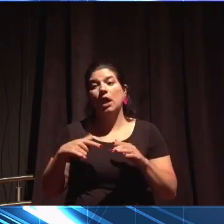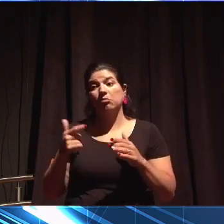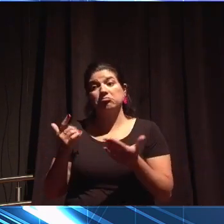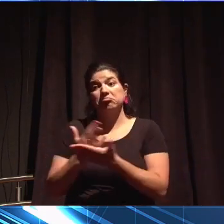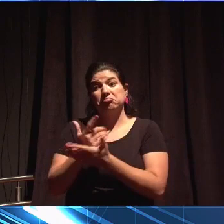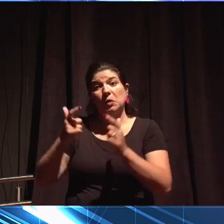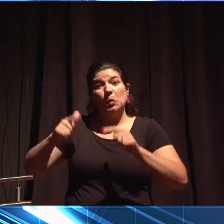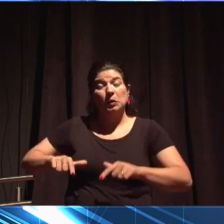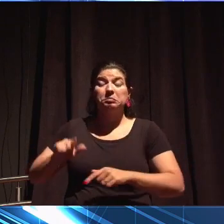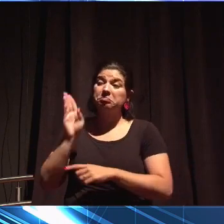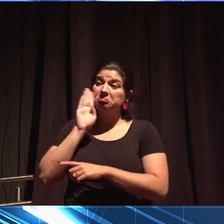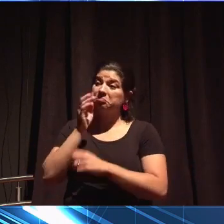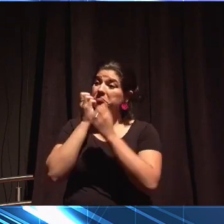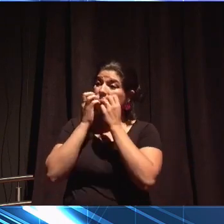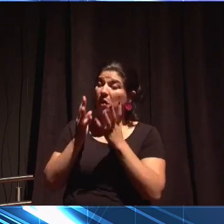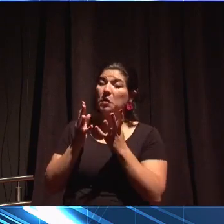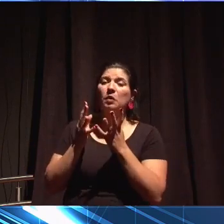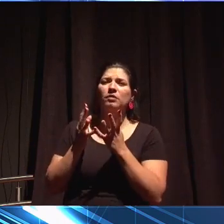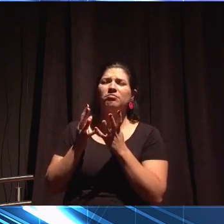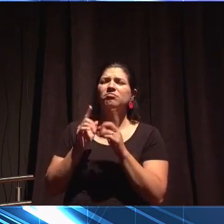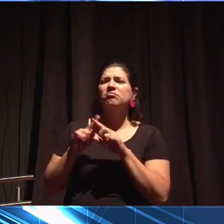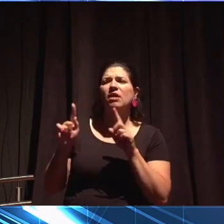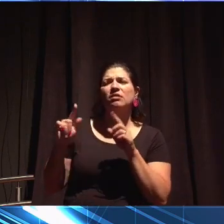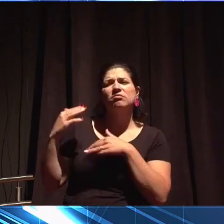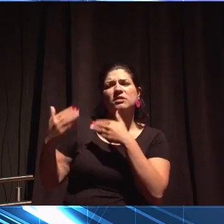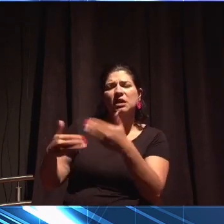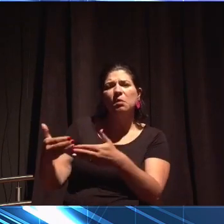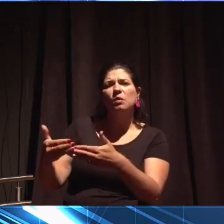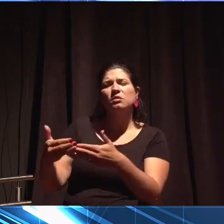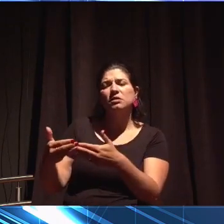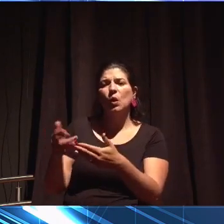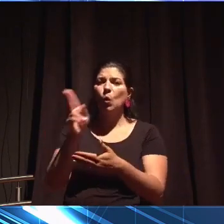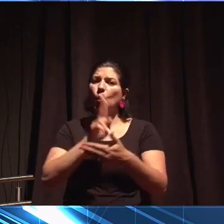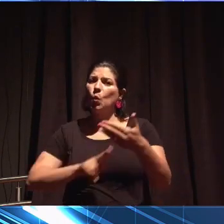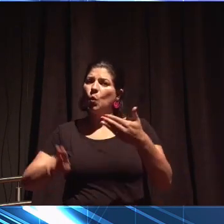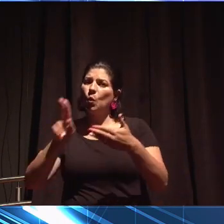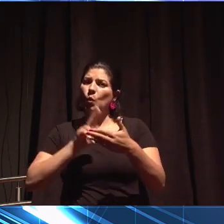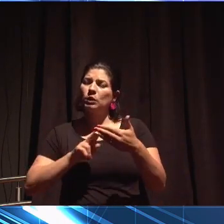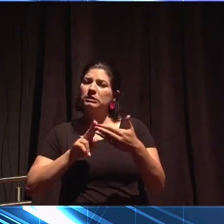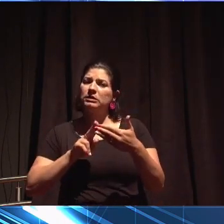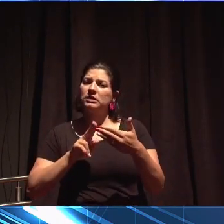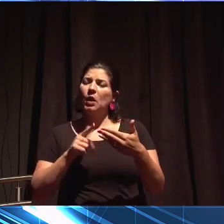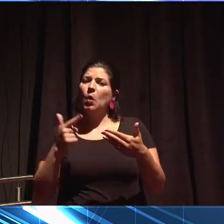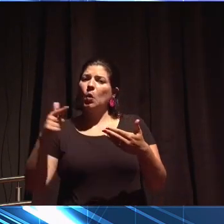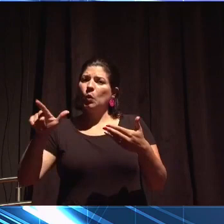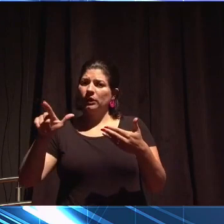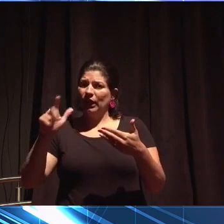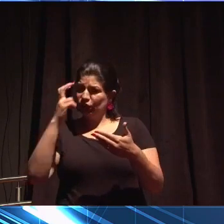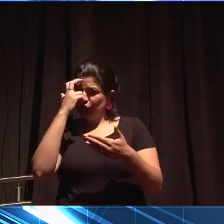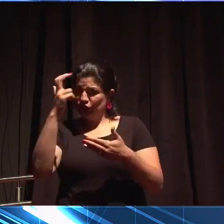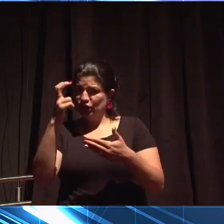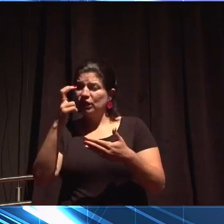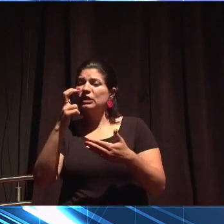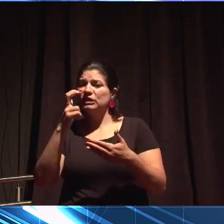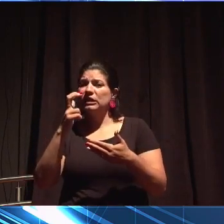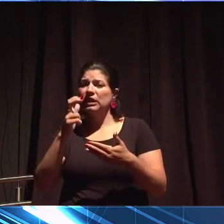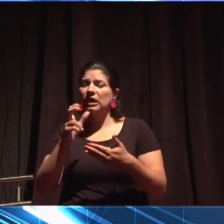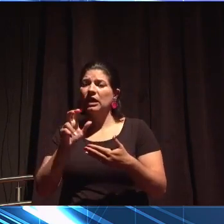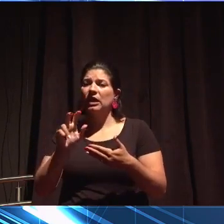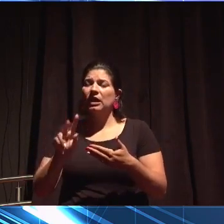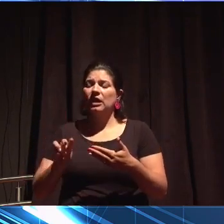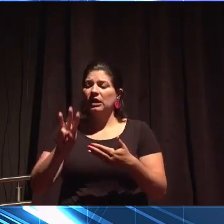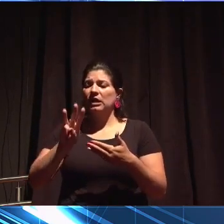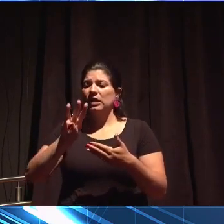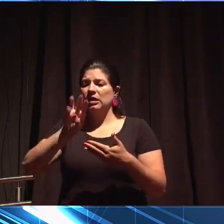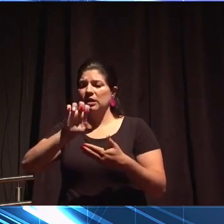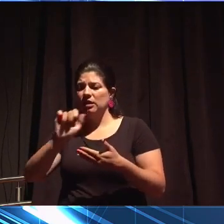top, ela é bacana, mas aí, de repente, se você usar ali uma Intelligent Tiering, você consegue fazer a passagem desses dados entre